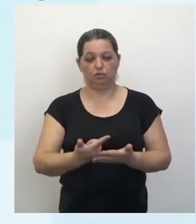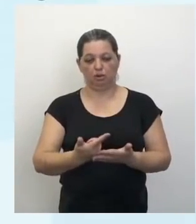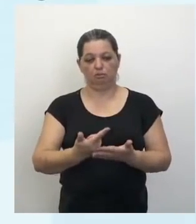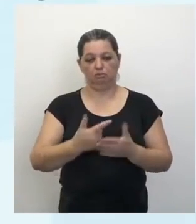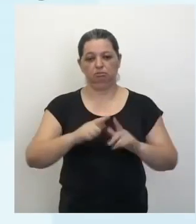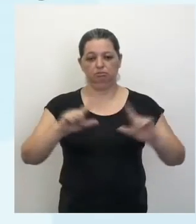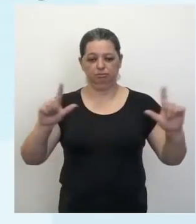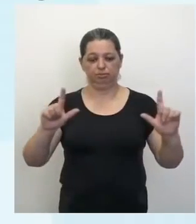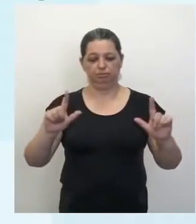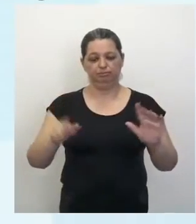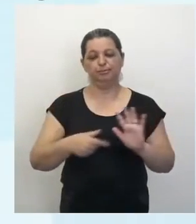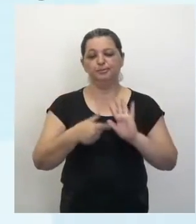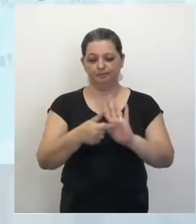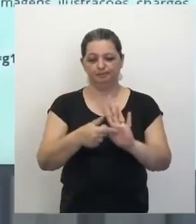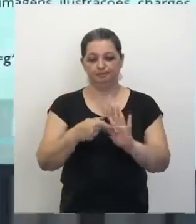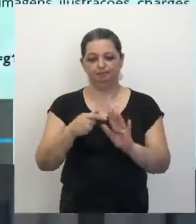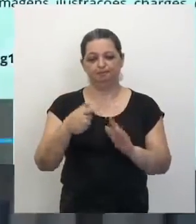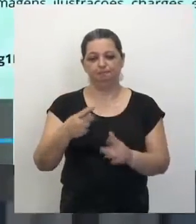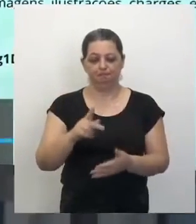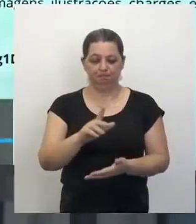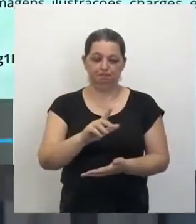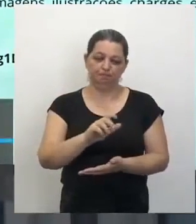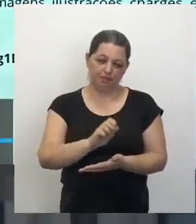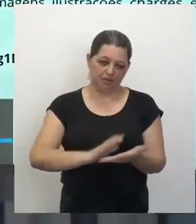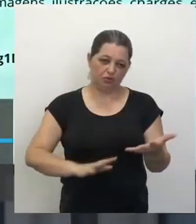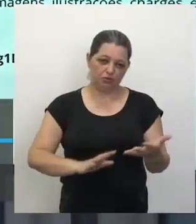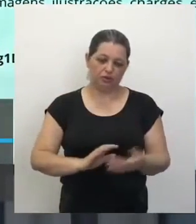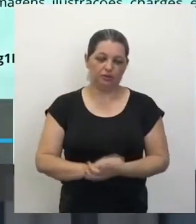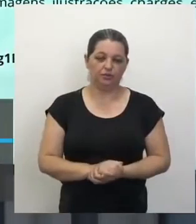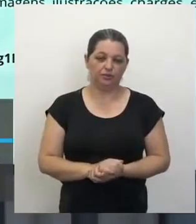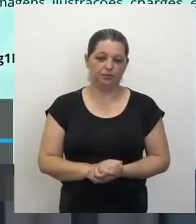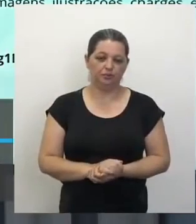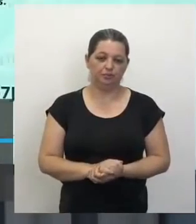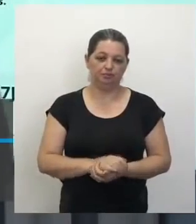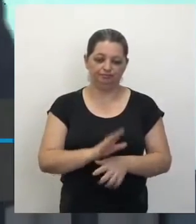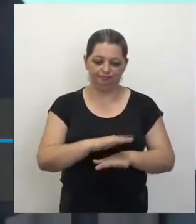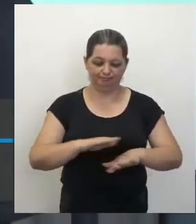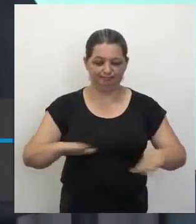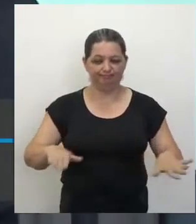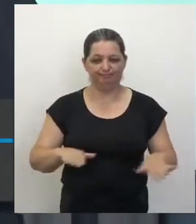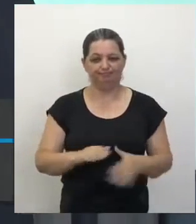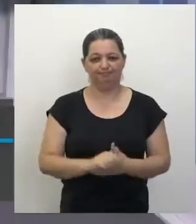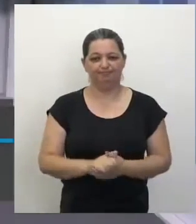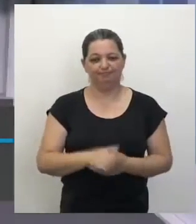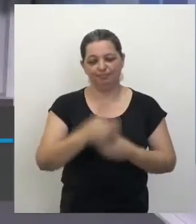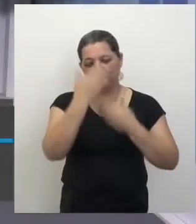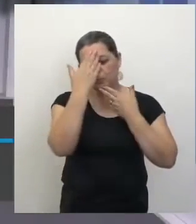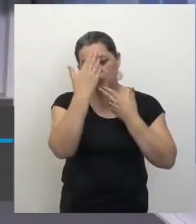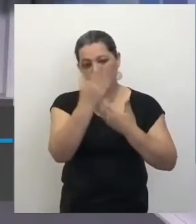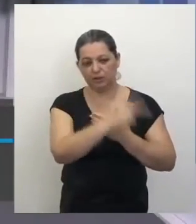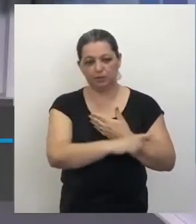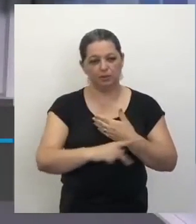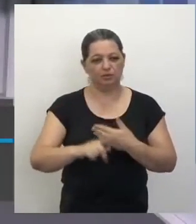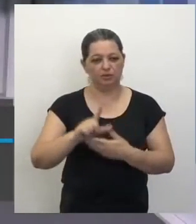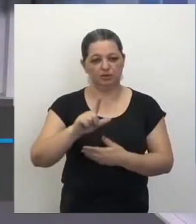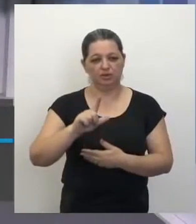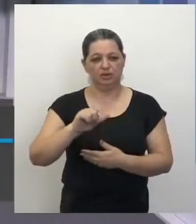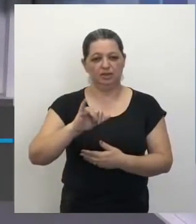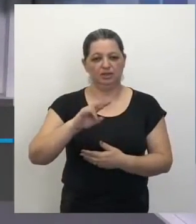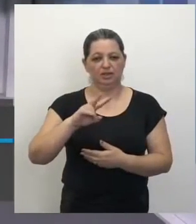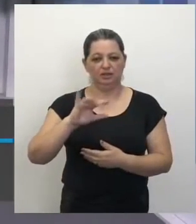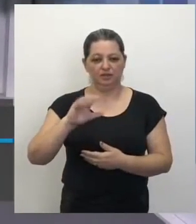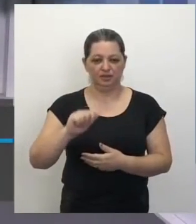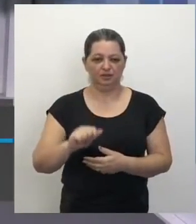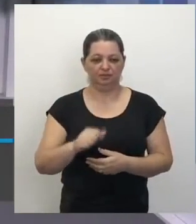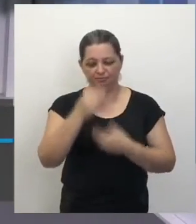possamos exibir os seus trabalhos. Galerinha, a aula está no final. Muito obrigado, professora Lívia.